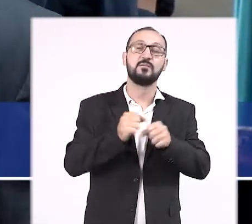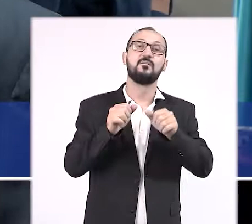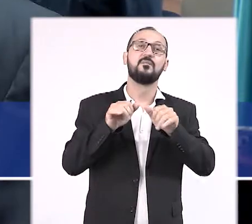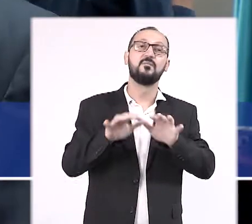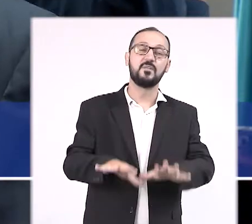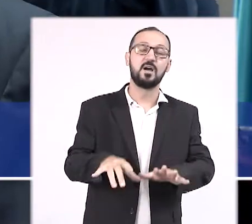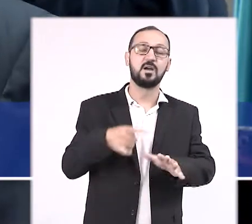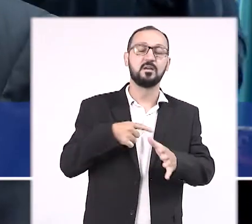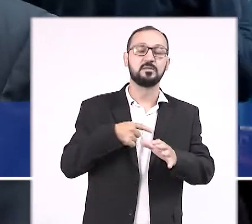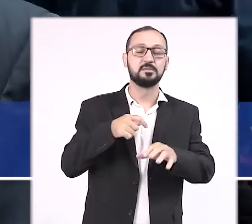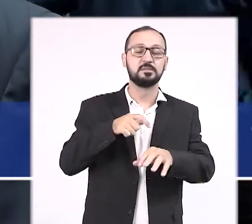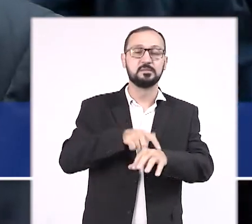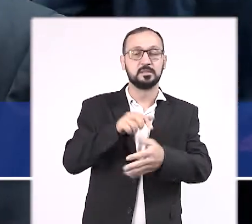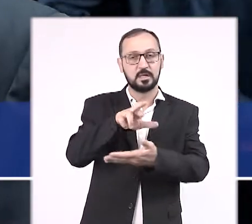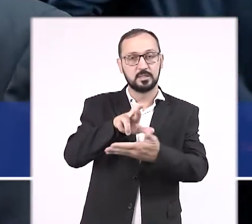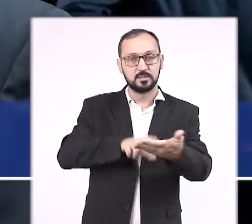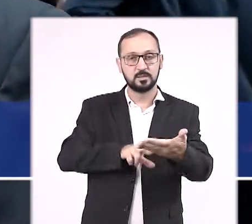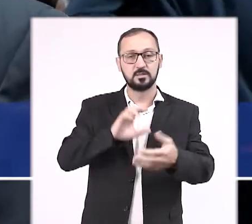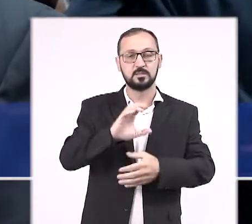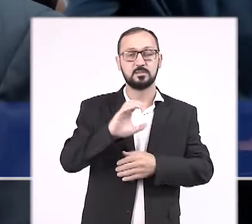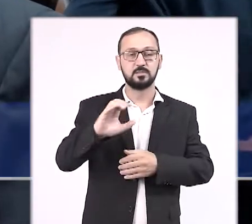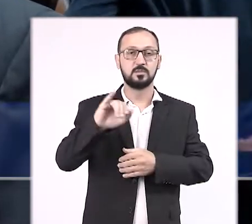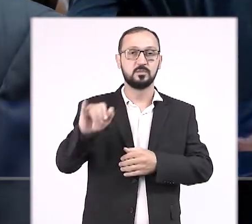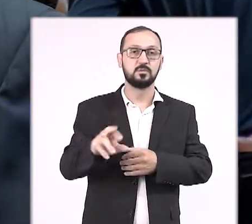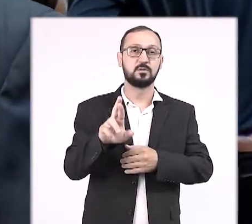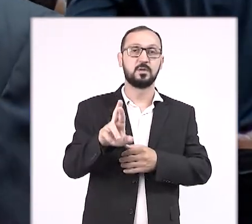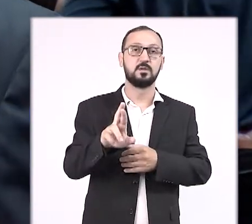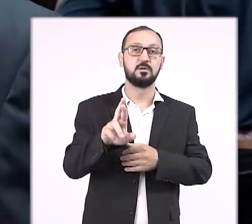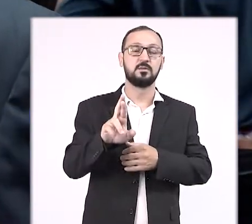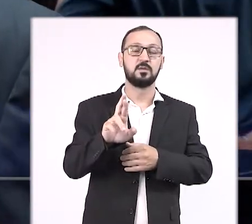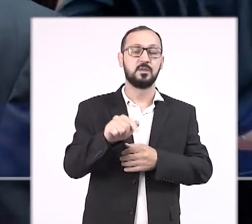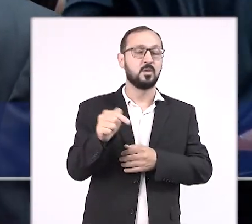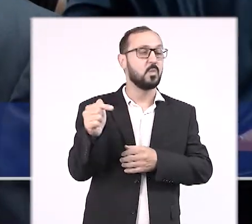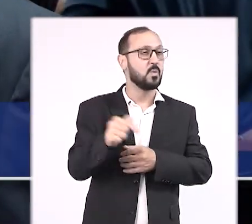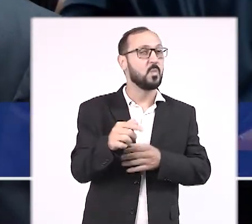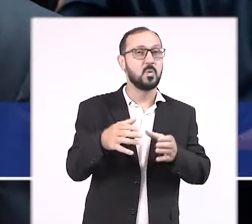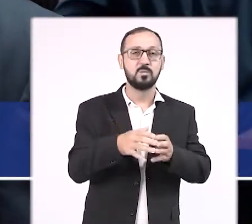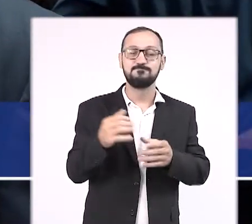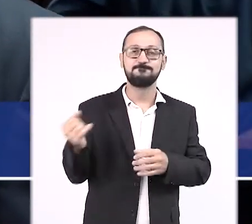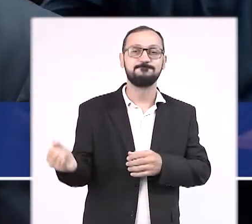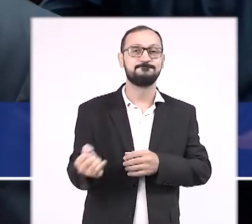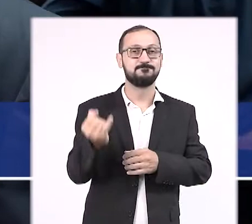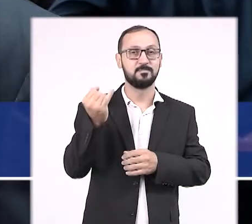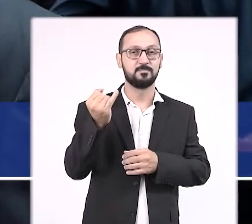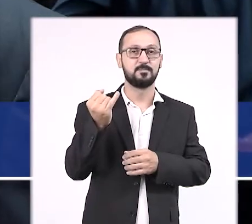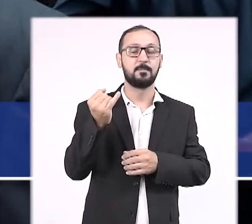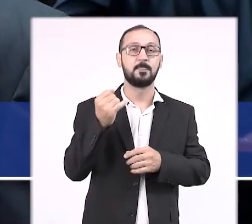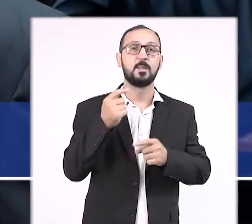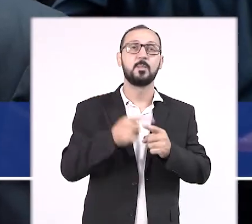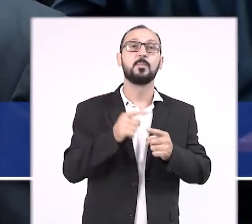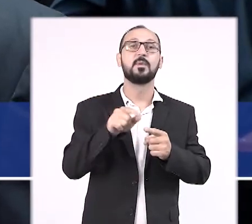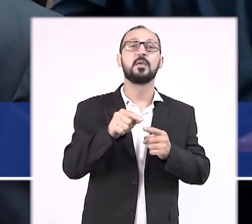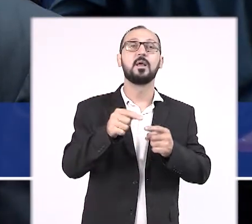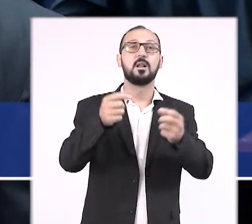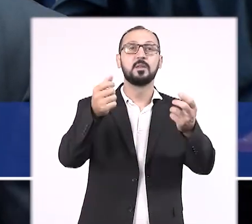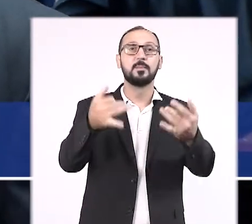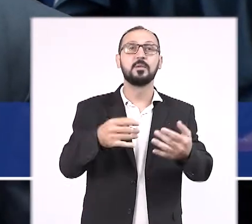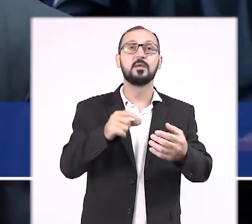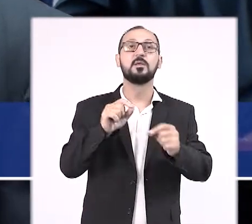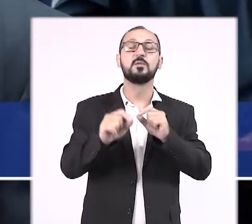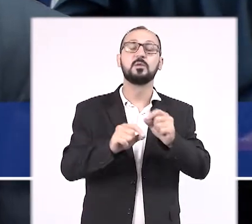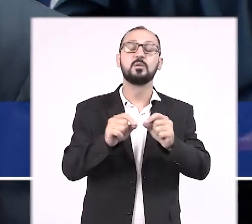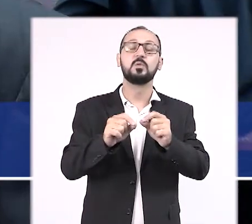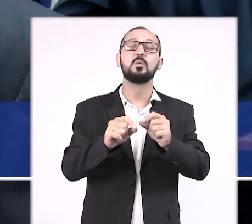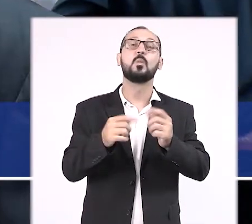já têm a experiência em relatoria em CCJ, e é uma comissão importante, porque ela dita